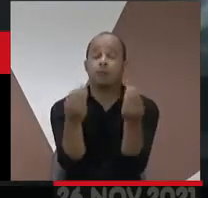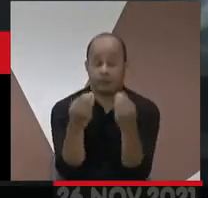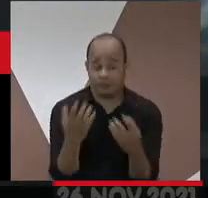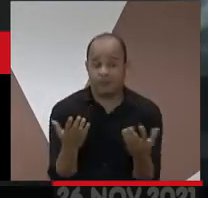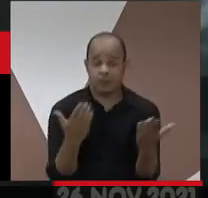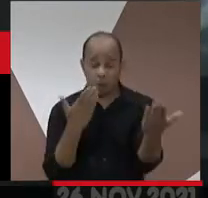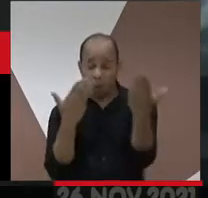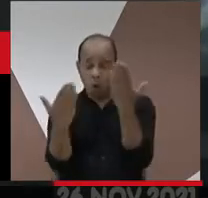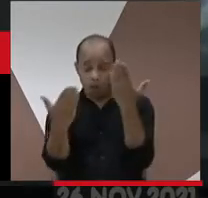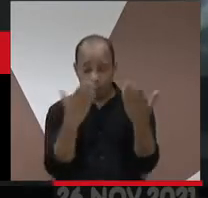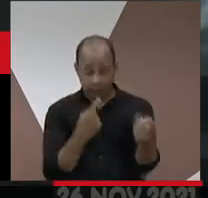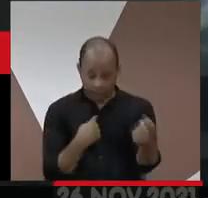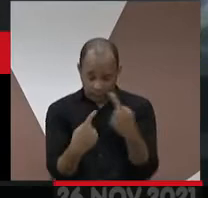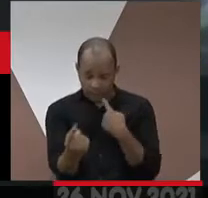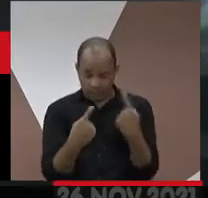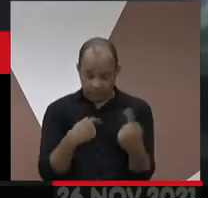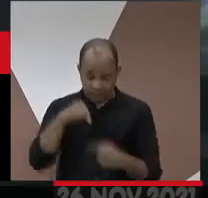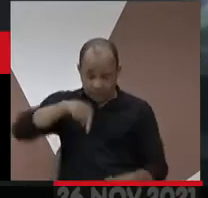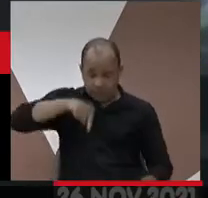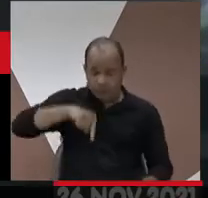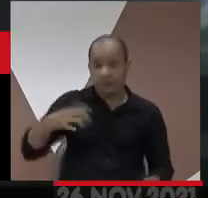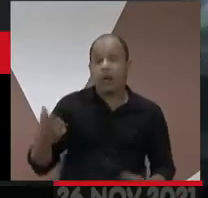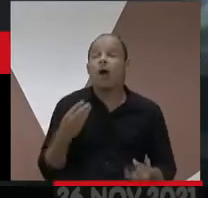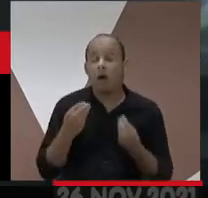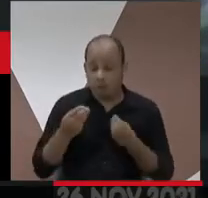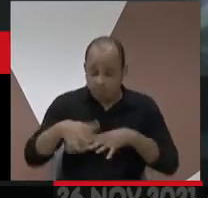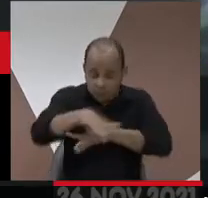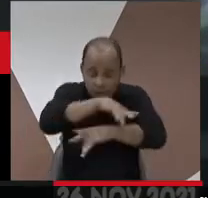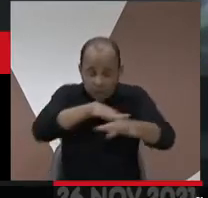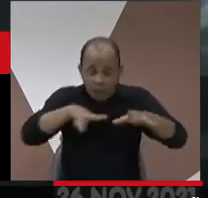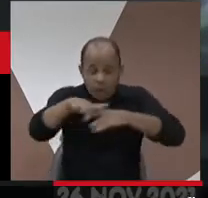o transporte urbano? Né,